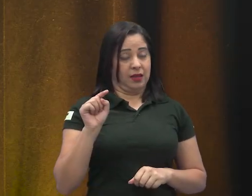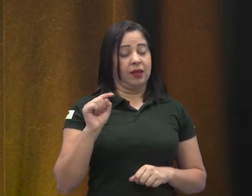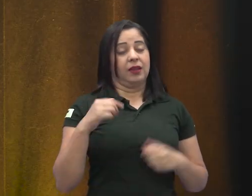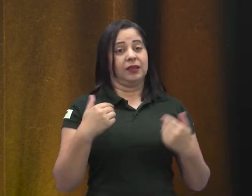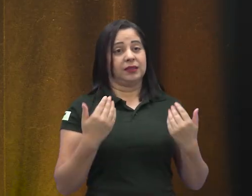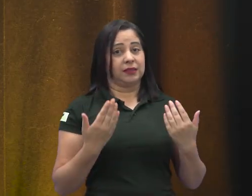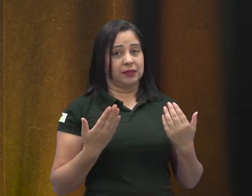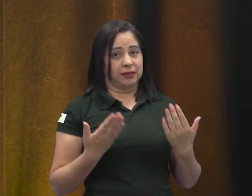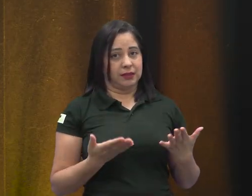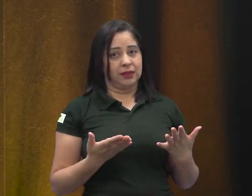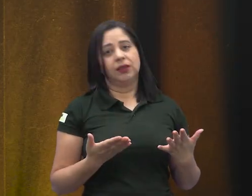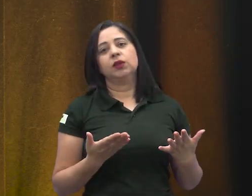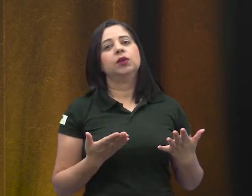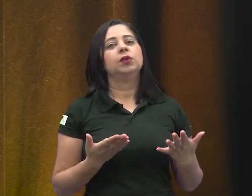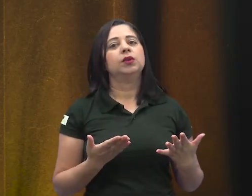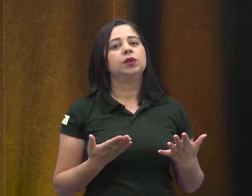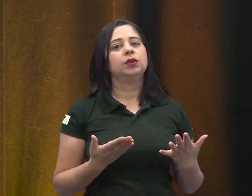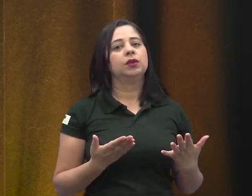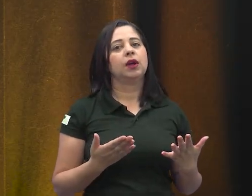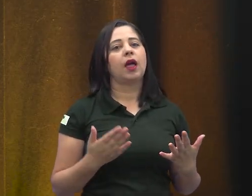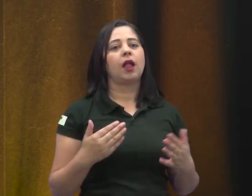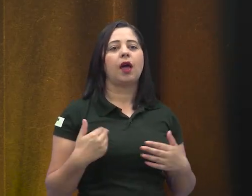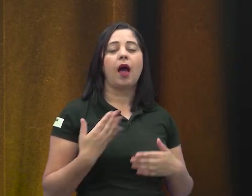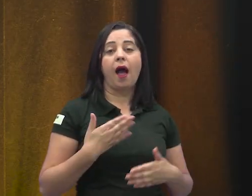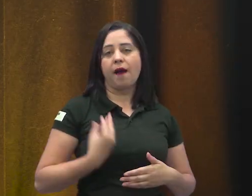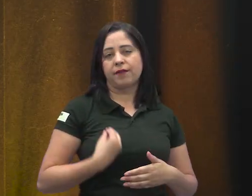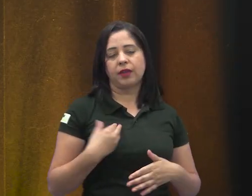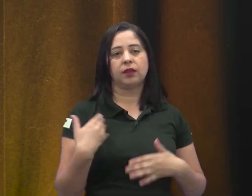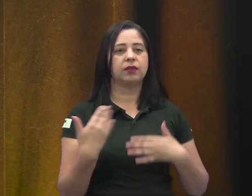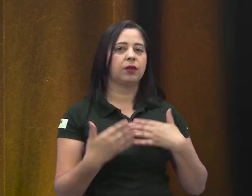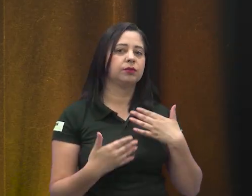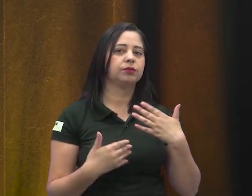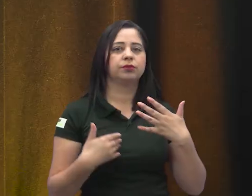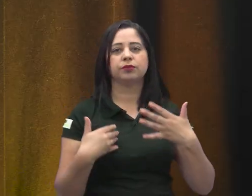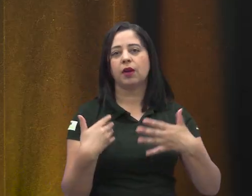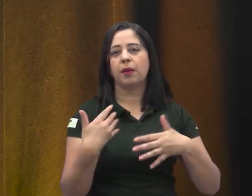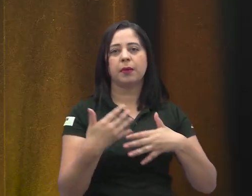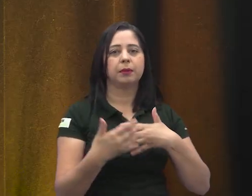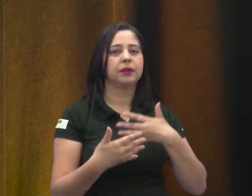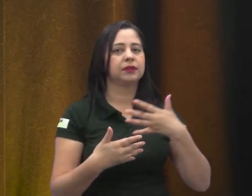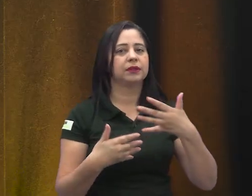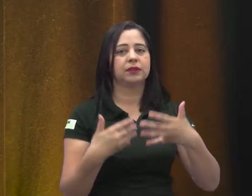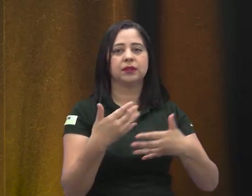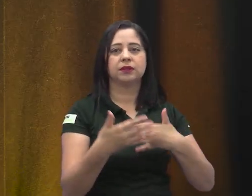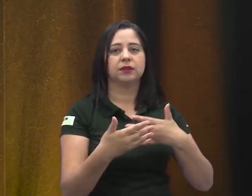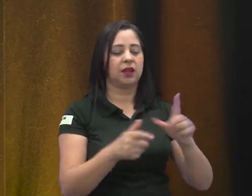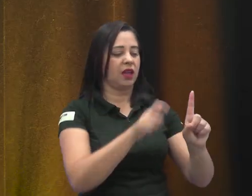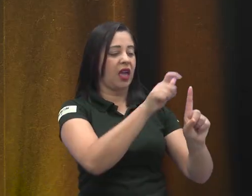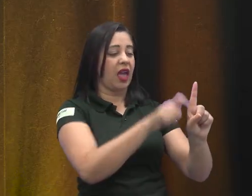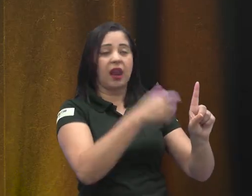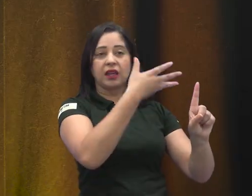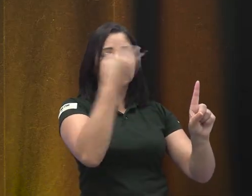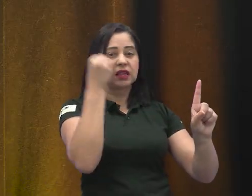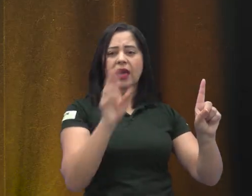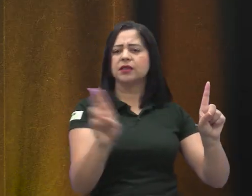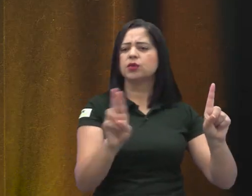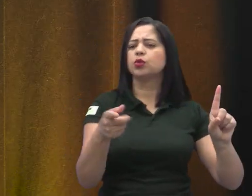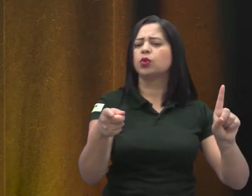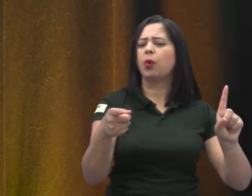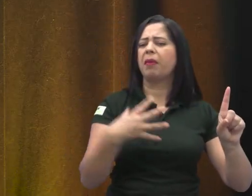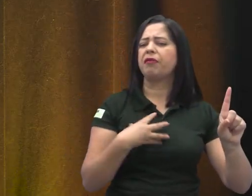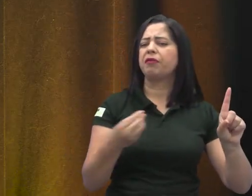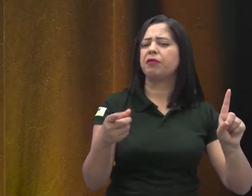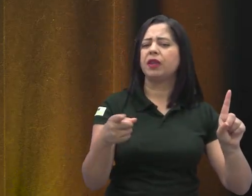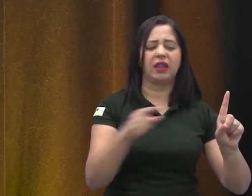Ela, conforme ela vai vivendo, a peça, ela esquece quem é a filha, ela não sabe quem